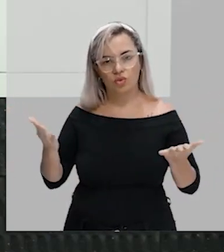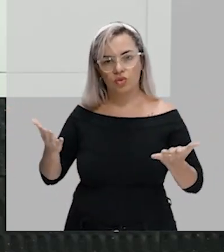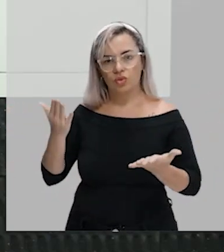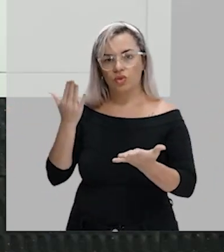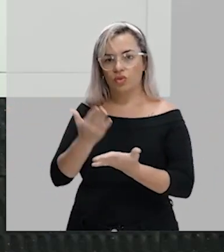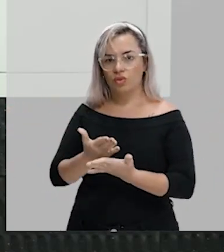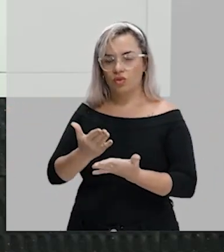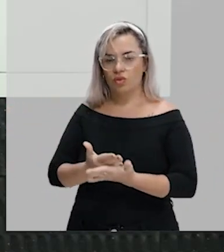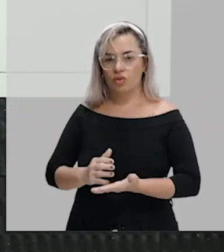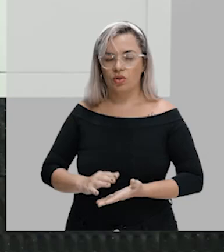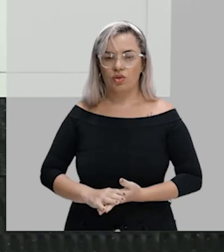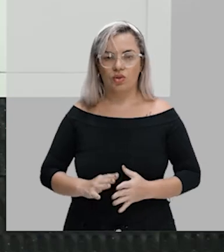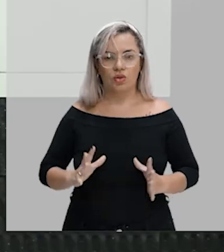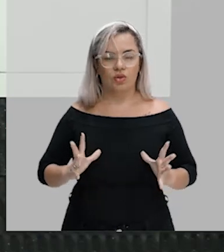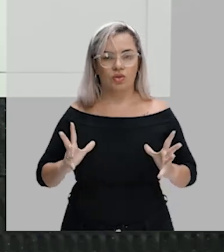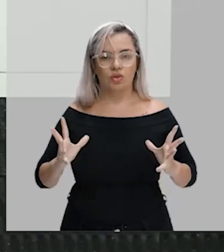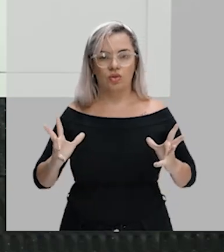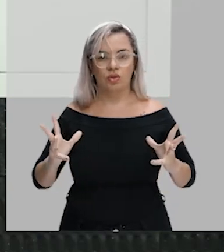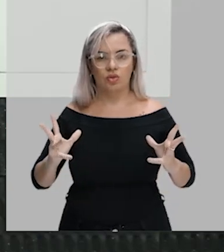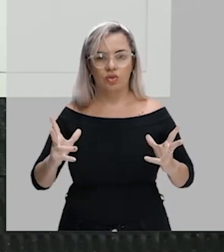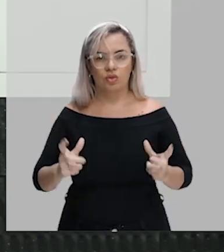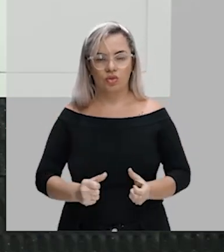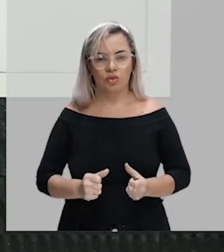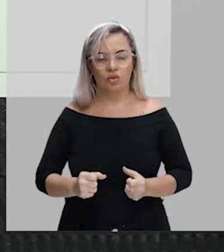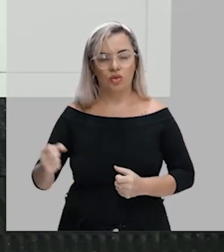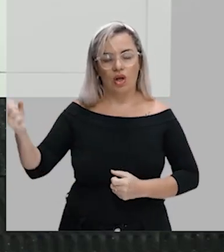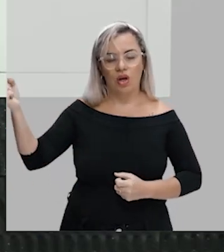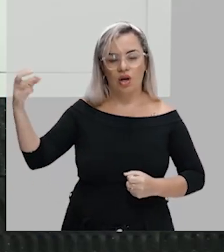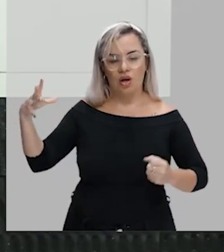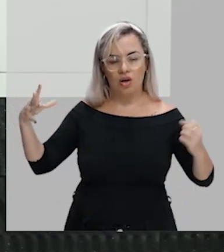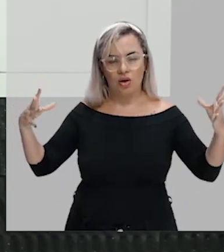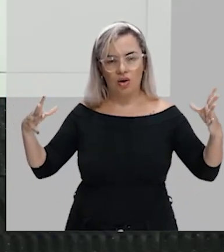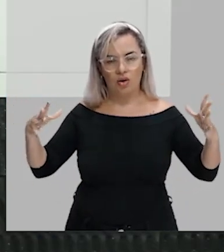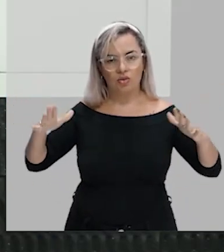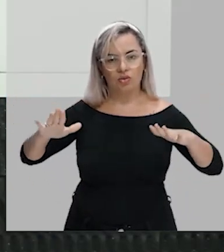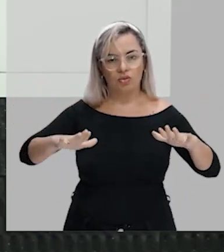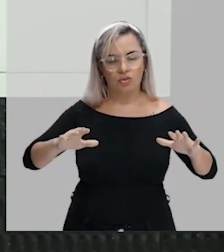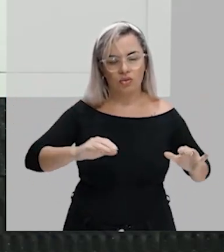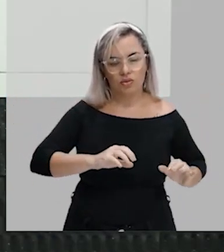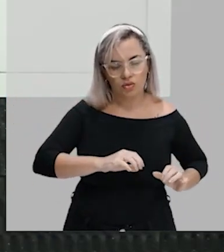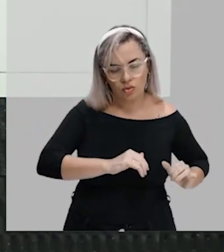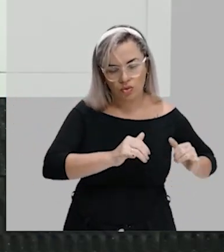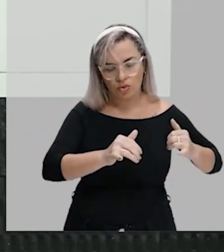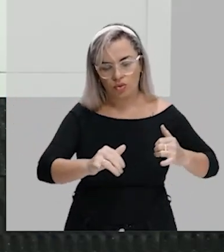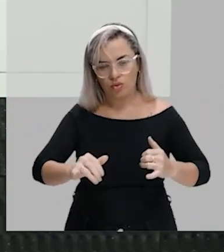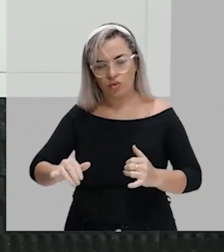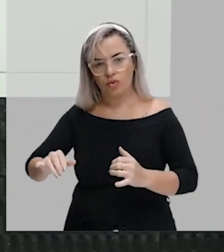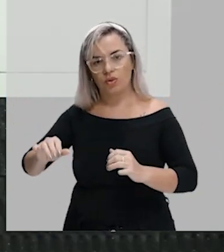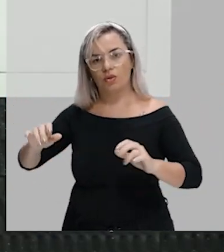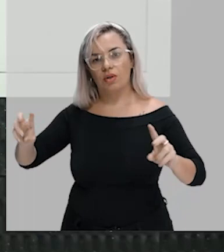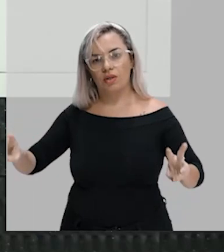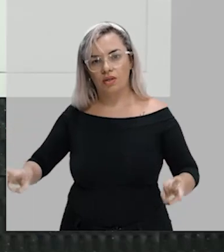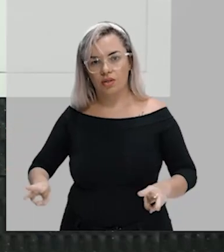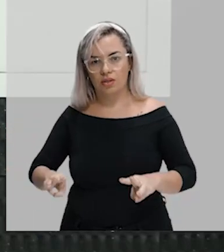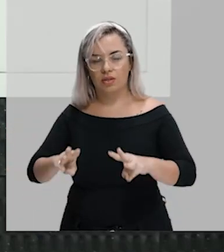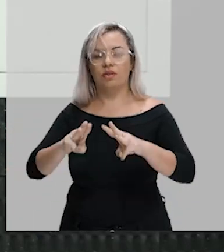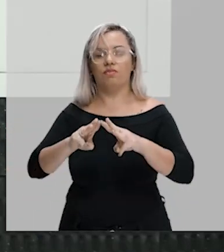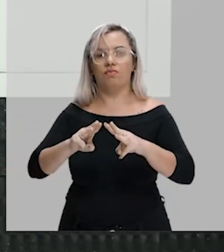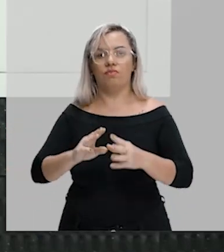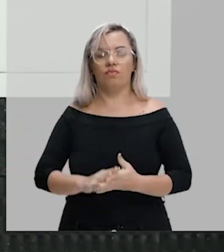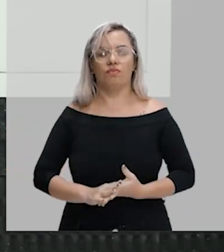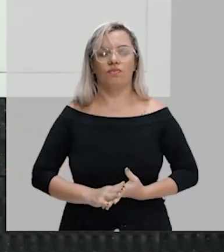propagação, né, toda a perturbação, desculpa, que se propaga em um meio, seja ele material ou não. Então os tipos de onda que